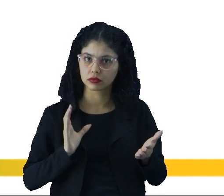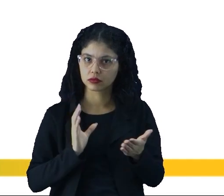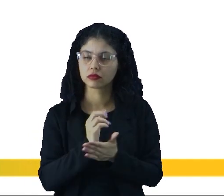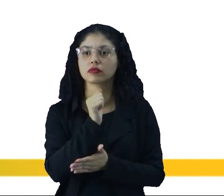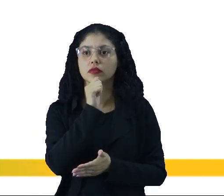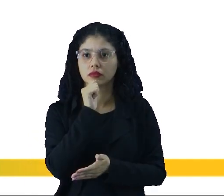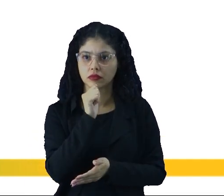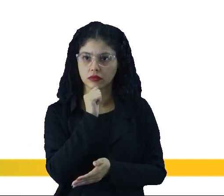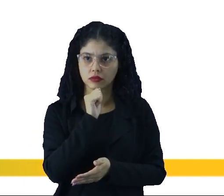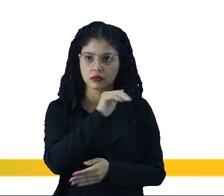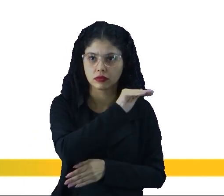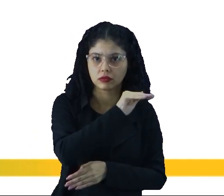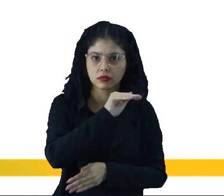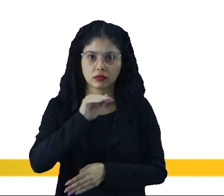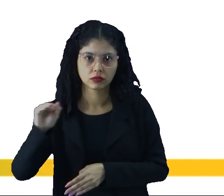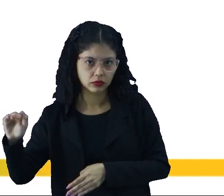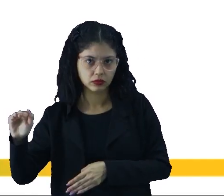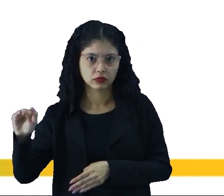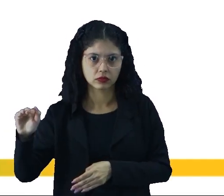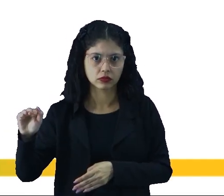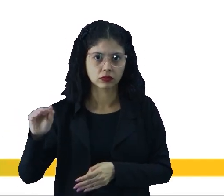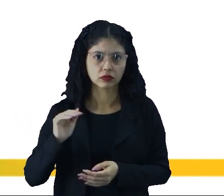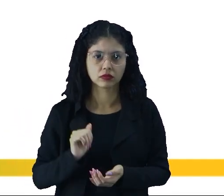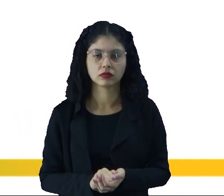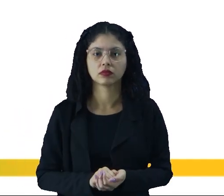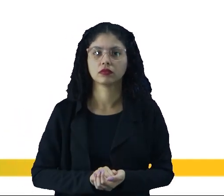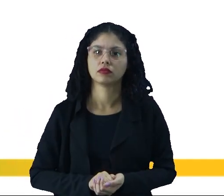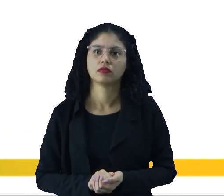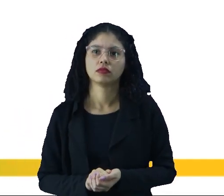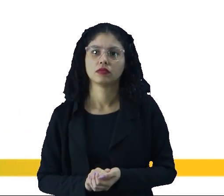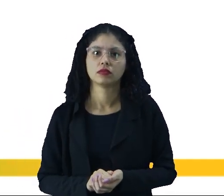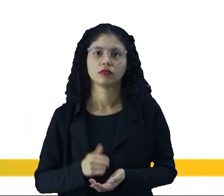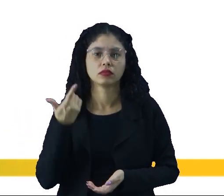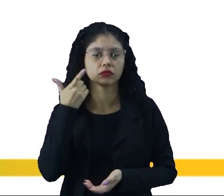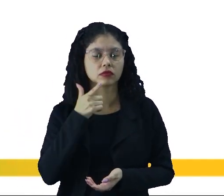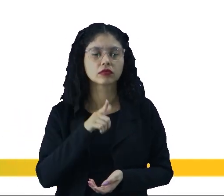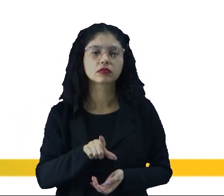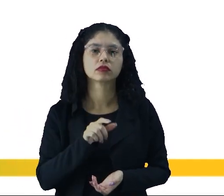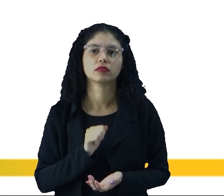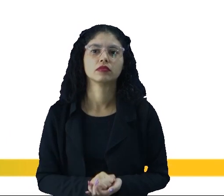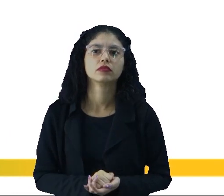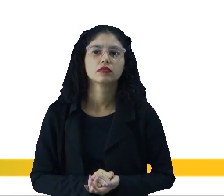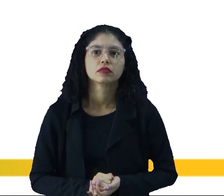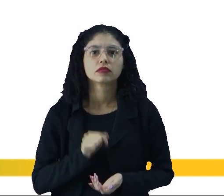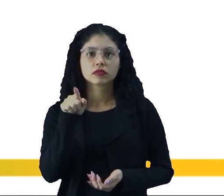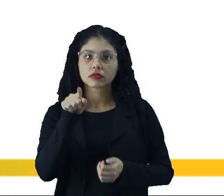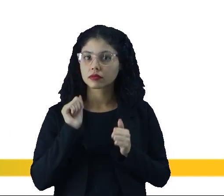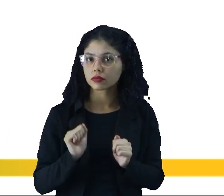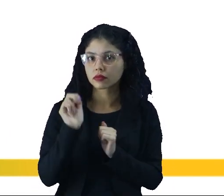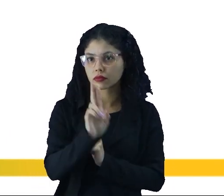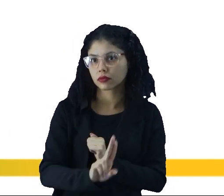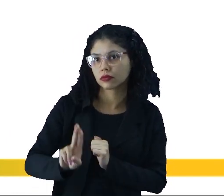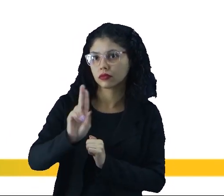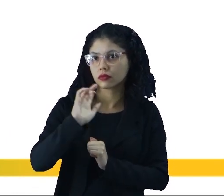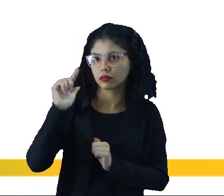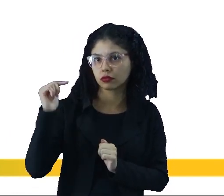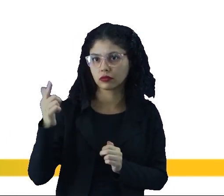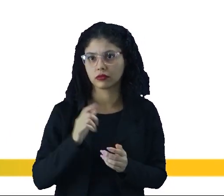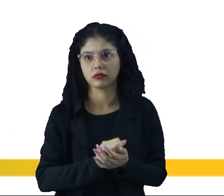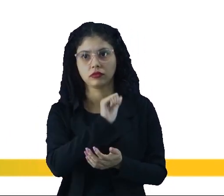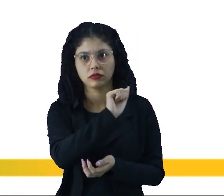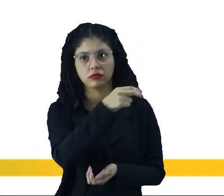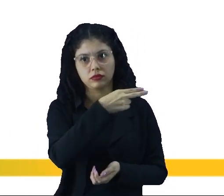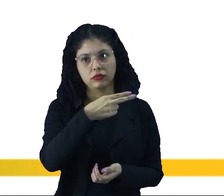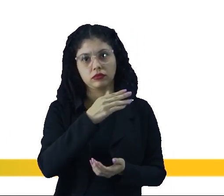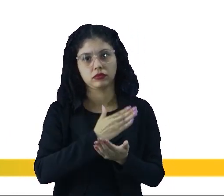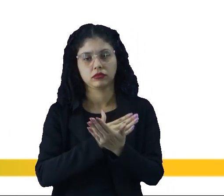alcance horizontal, né, a distância máxima que ele vai alcançar na horizontal, vocês podem utilizar essa outra equação.